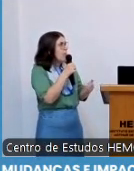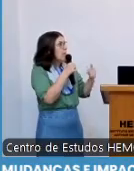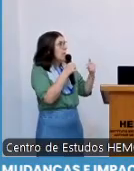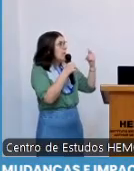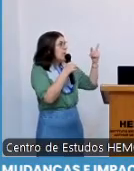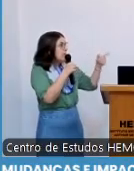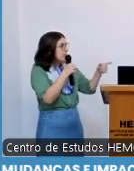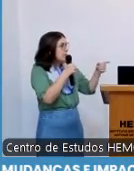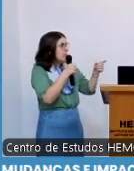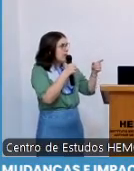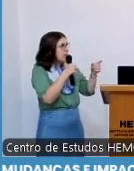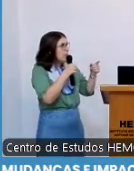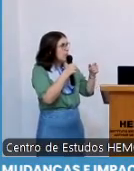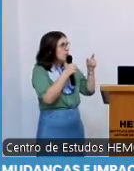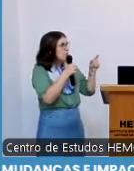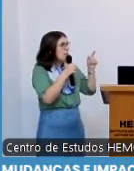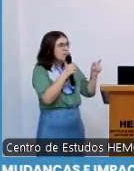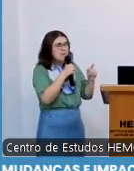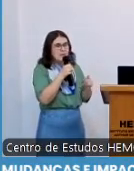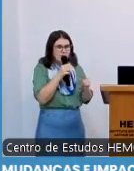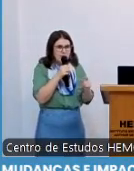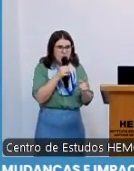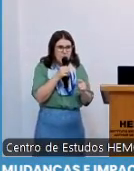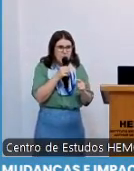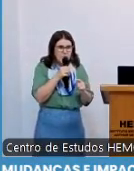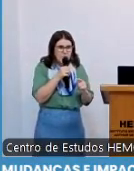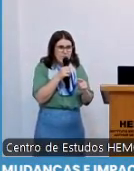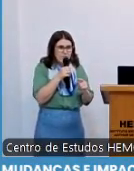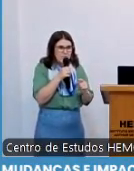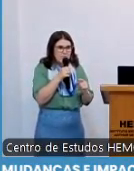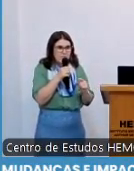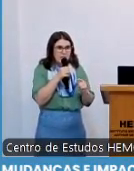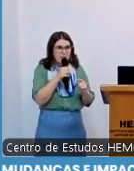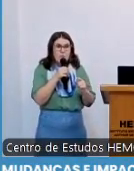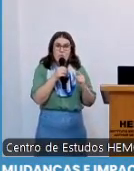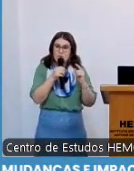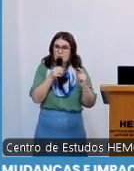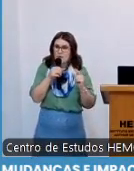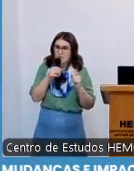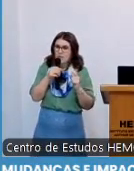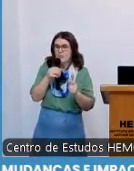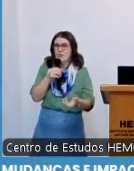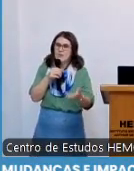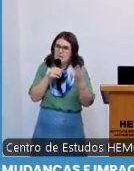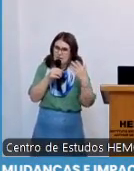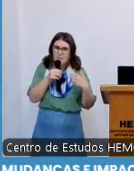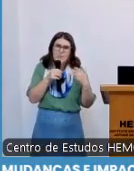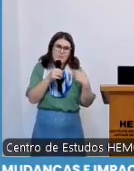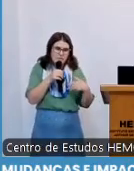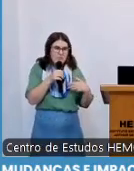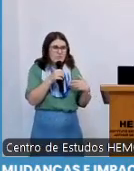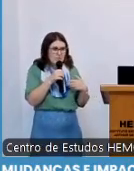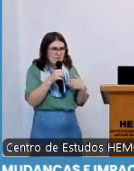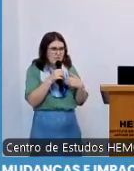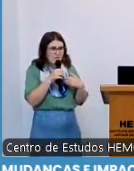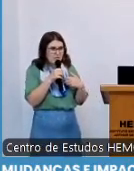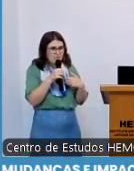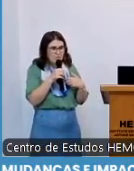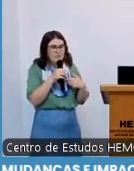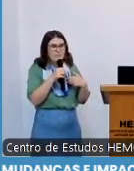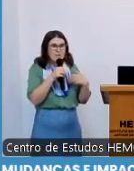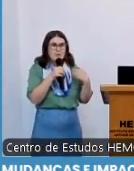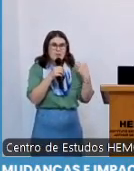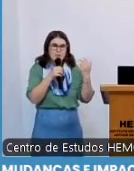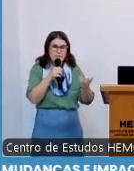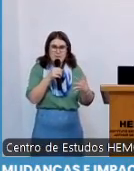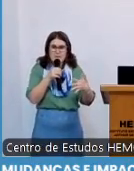isso. E sem falar que agora a gente vai ter que fazer o monitoramento. O monitoramento já estava previsto antes nas